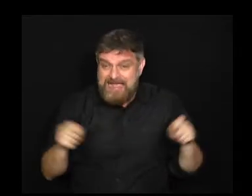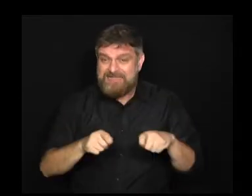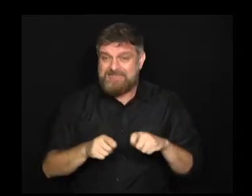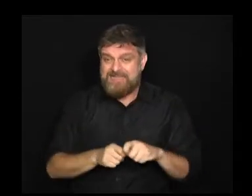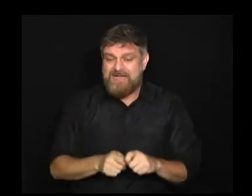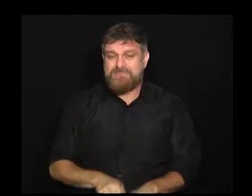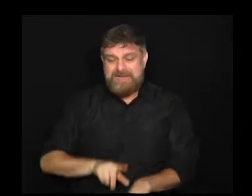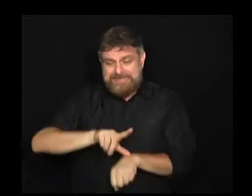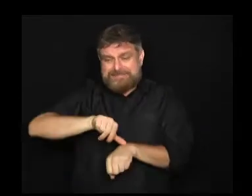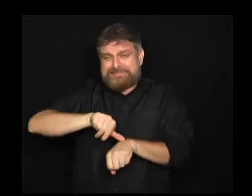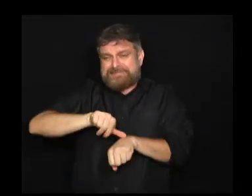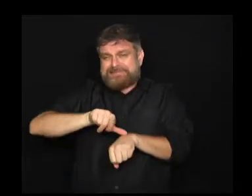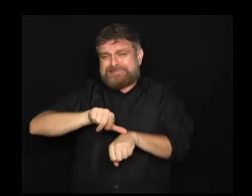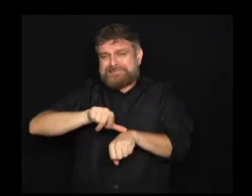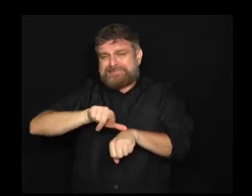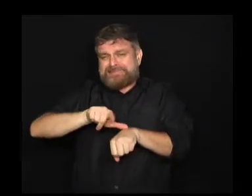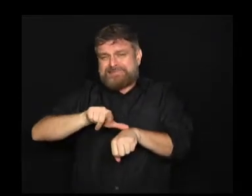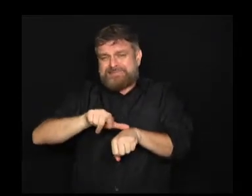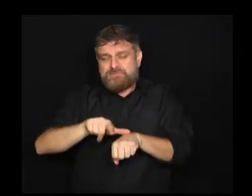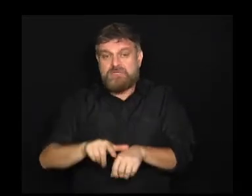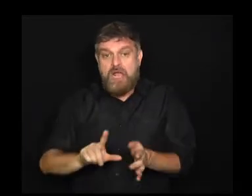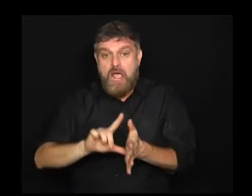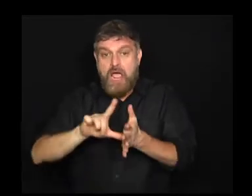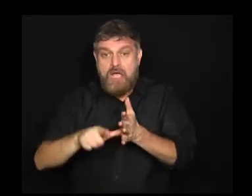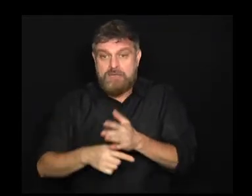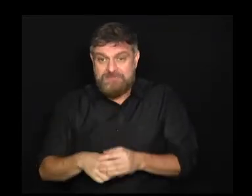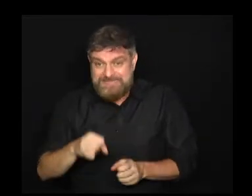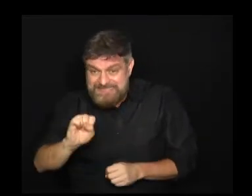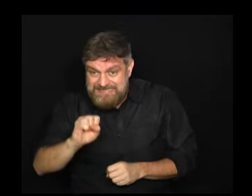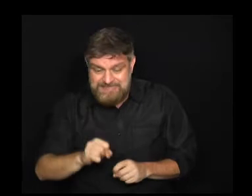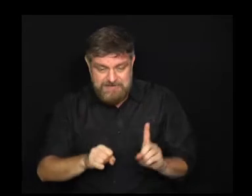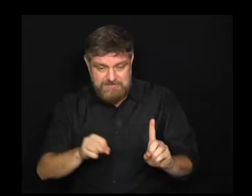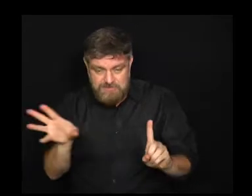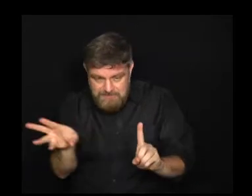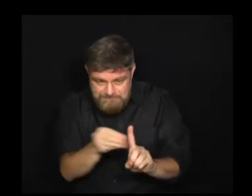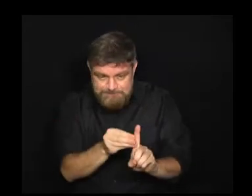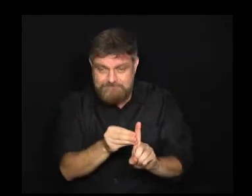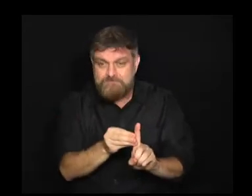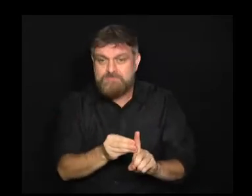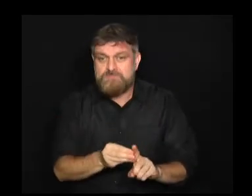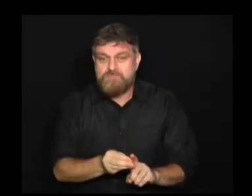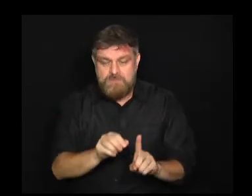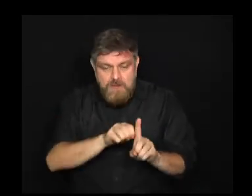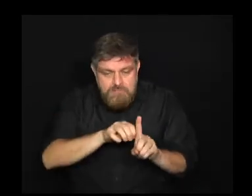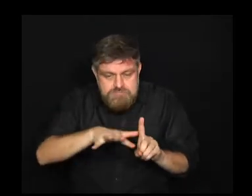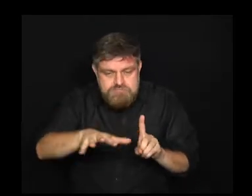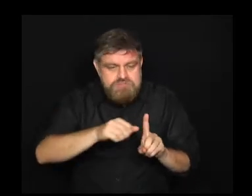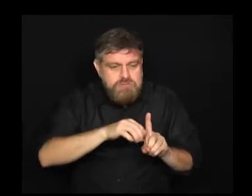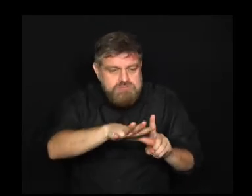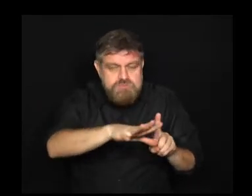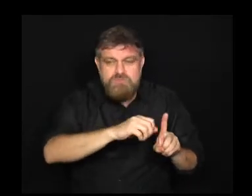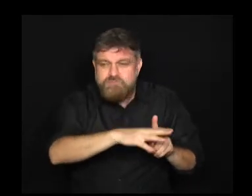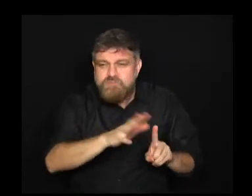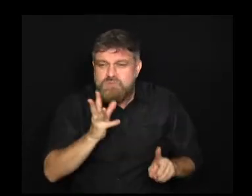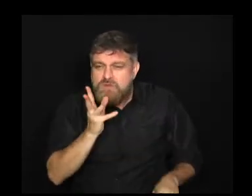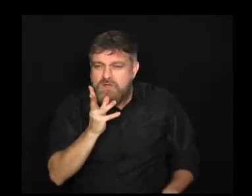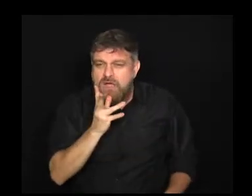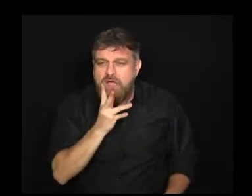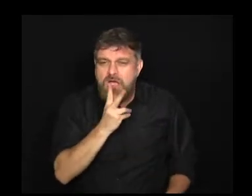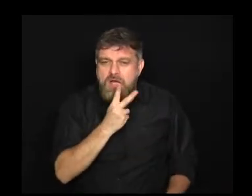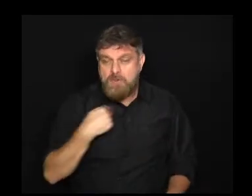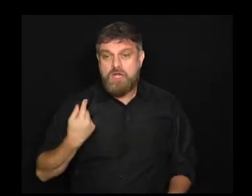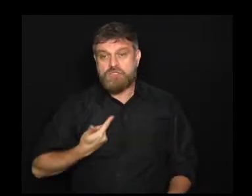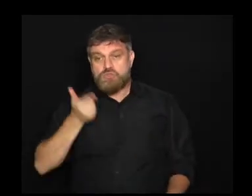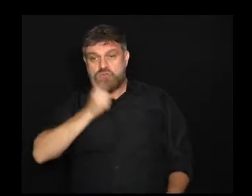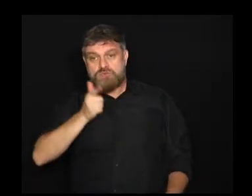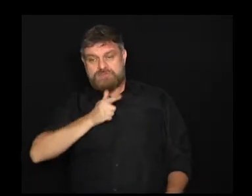essa introdução de um lado, e mesmo depois de introduzido, atrasar a difusão dele, a gente tem ganhos. E